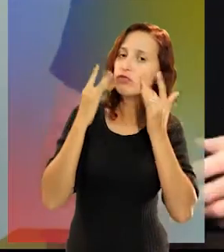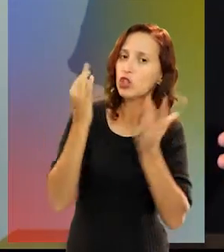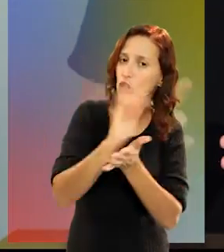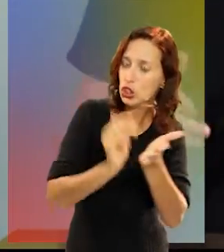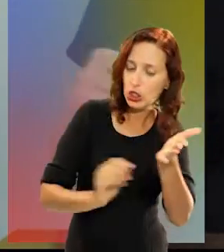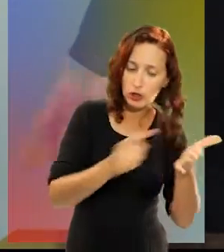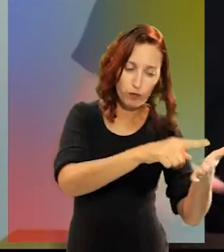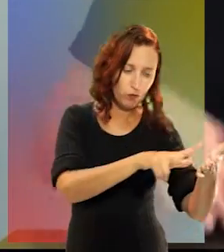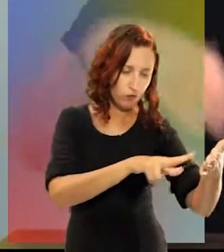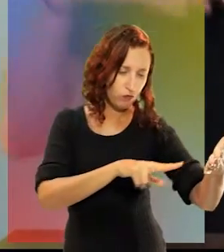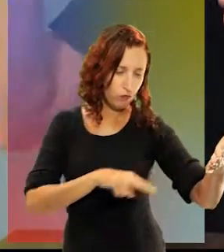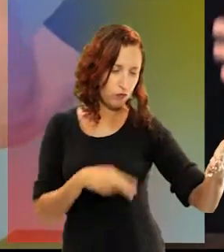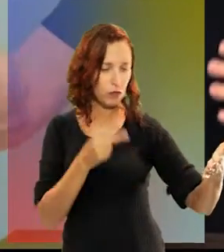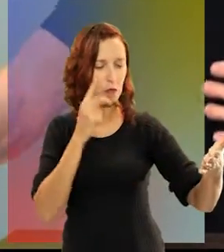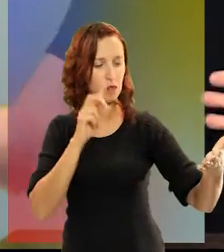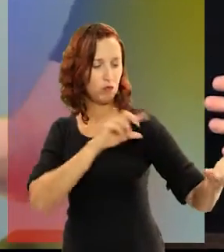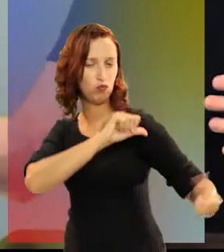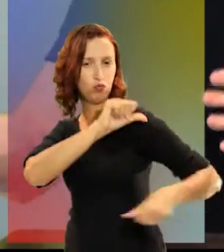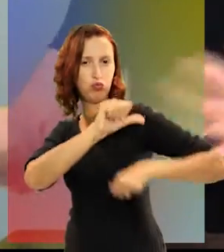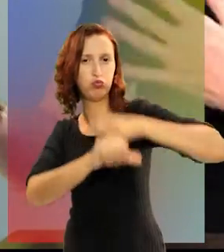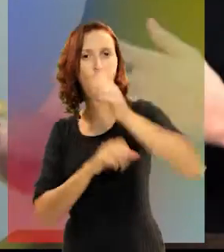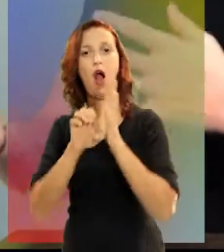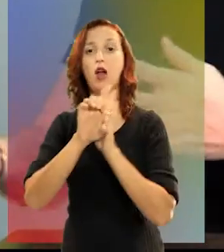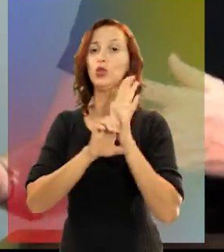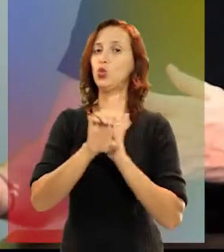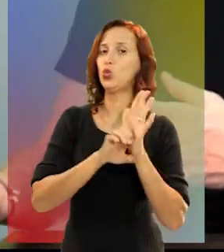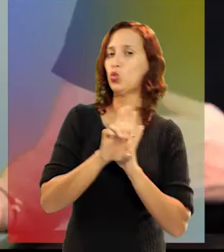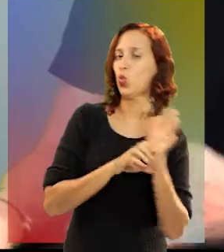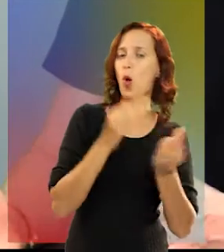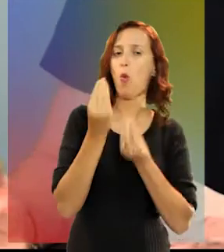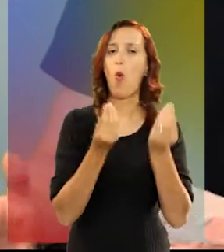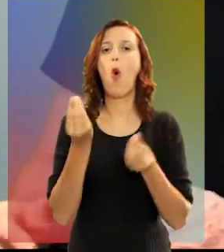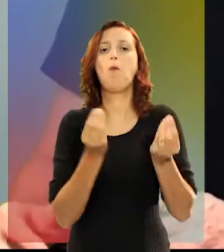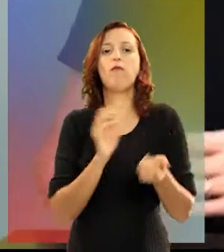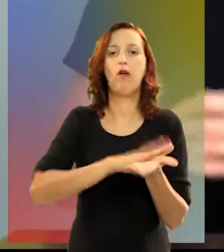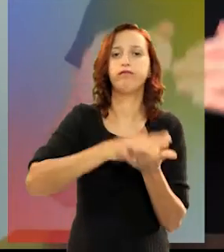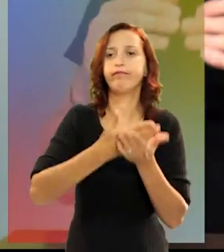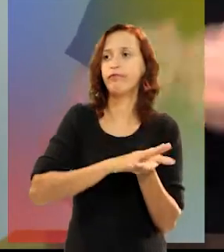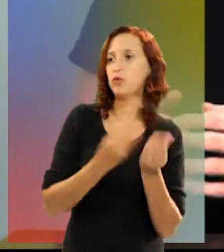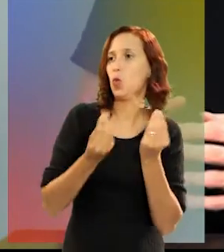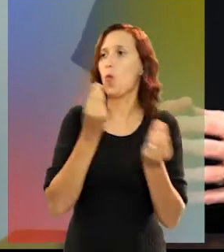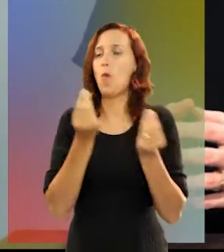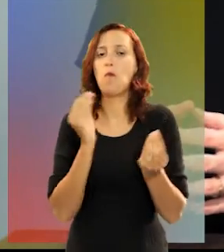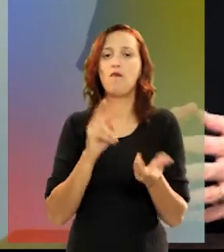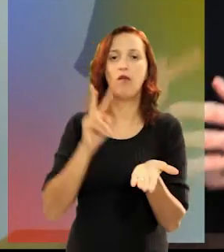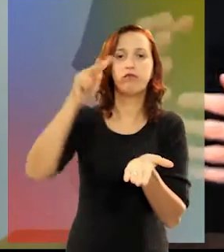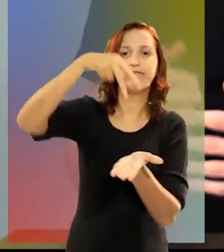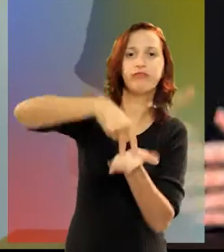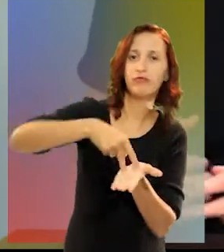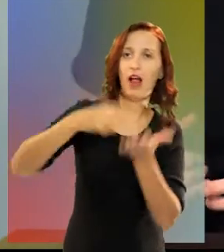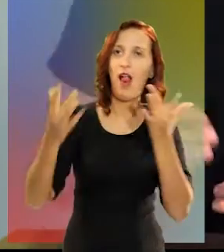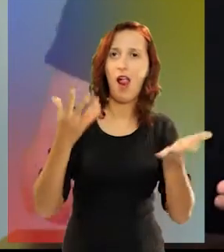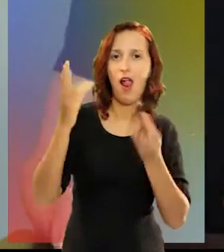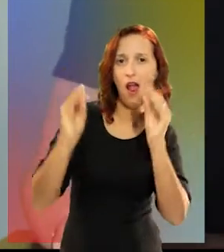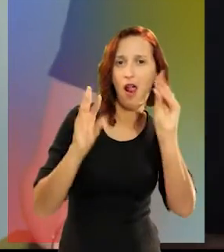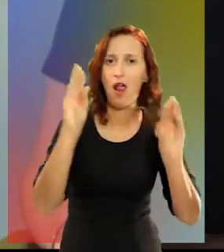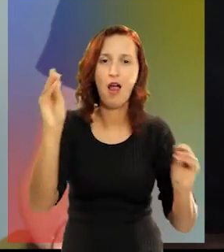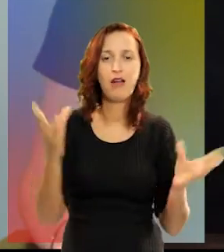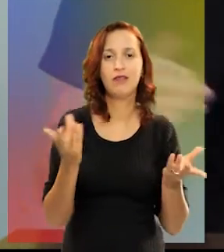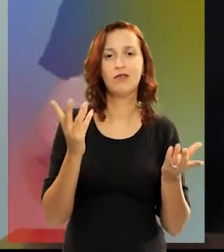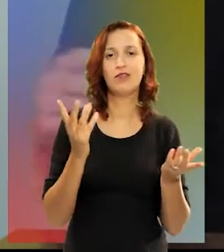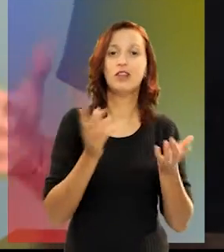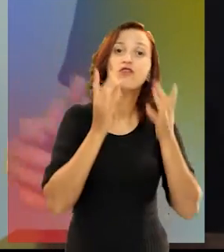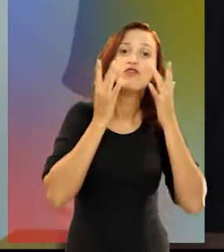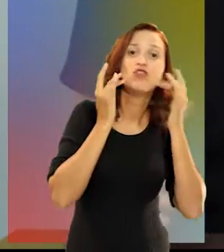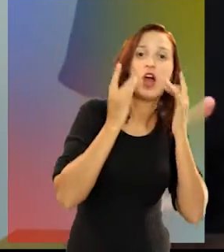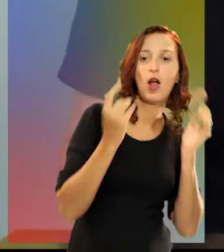em geral e transforma aquilo numa estrutura física, cênica, interpretativa. Mas a gente acha realmente que o teatro não é veículo da